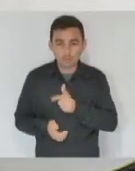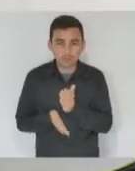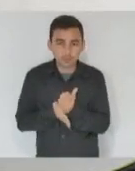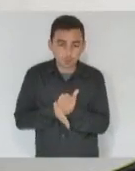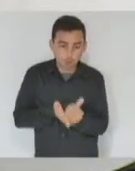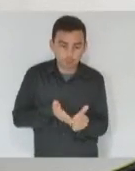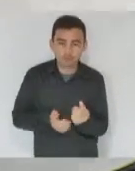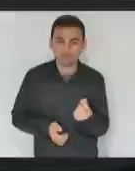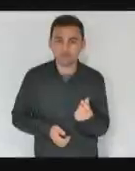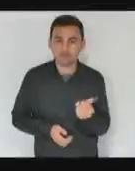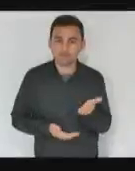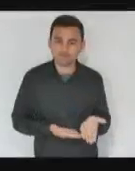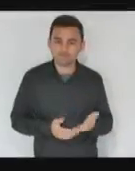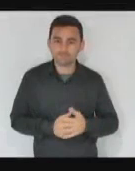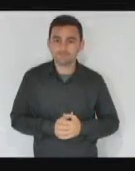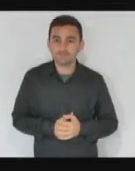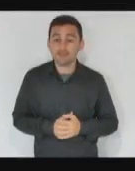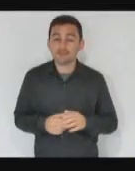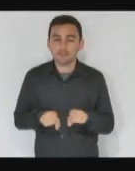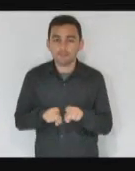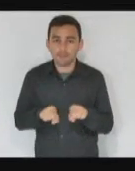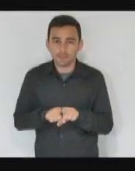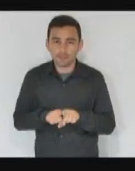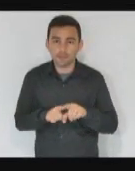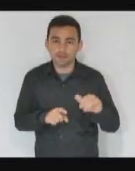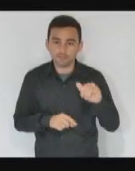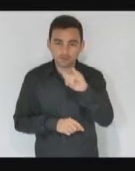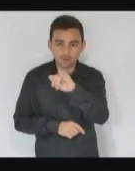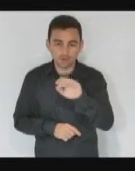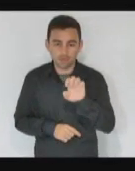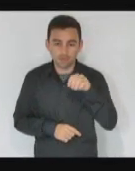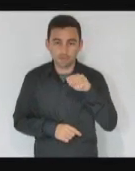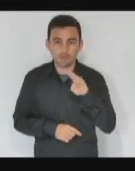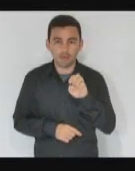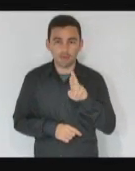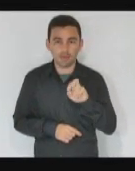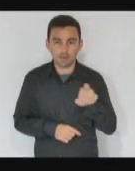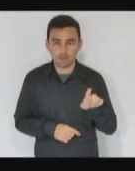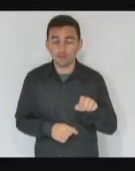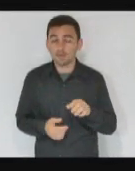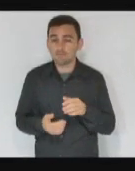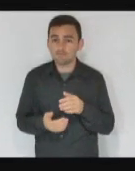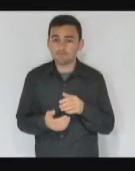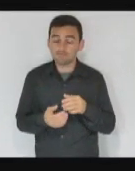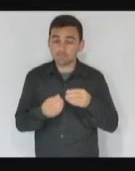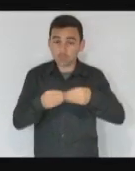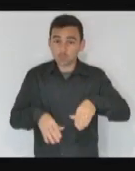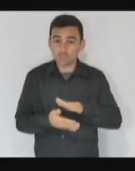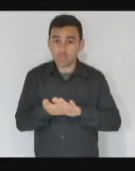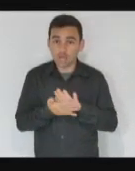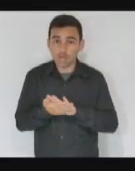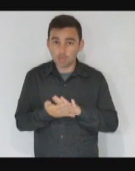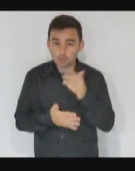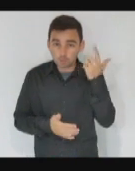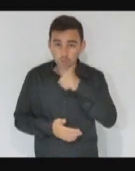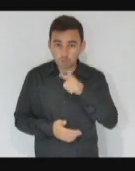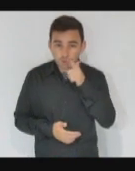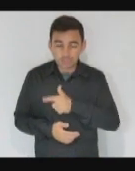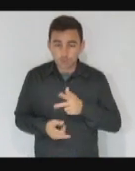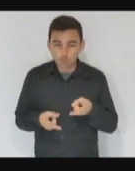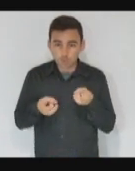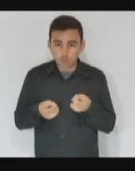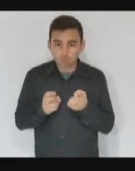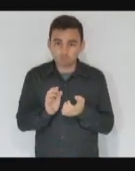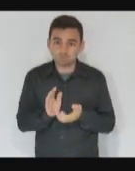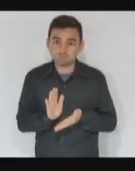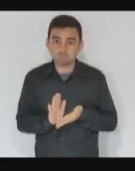Embraer saiu do prejuízo e lucra 26 milhões. A nossa empresa de aviação passou também